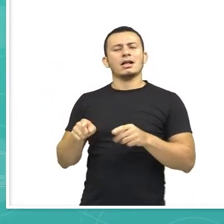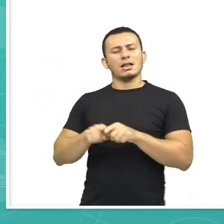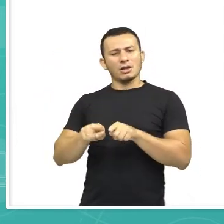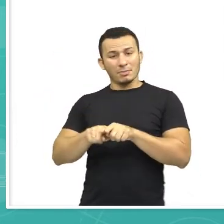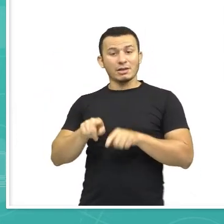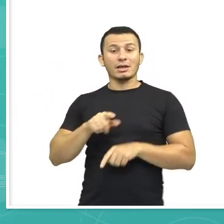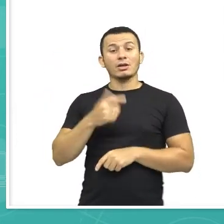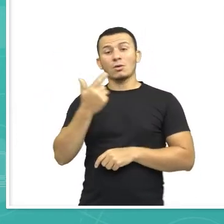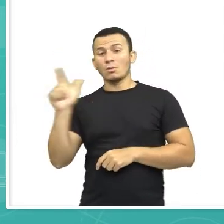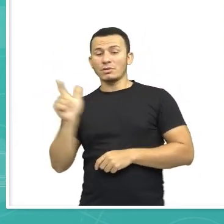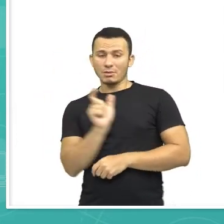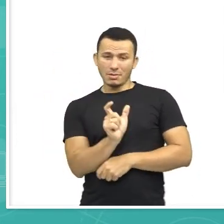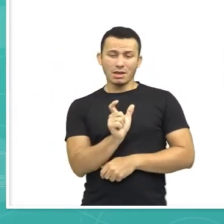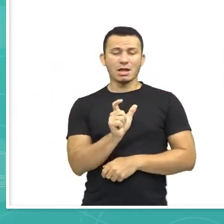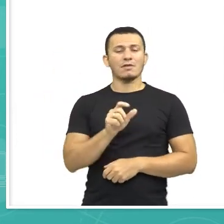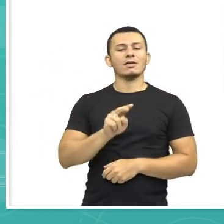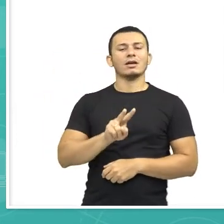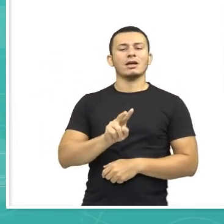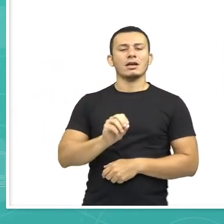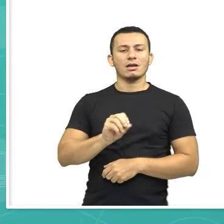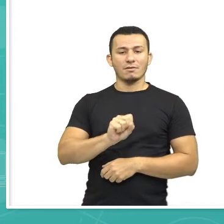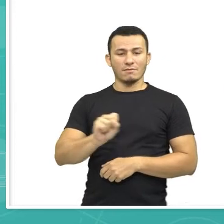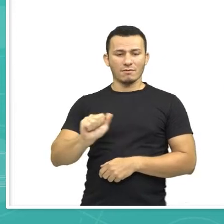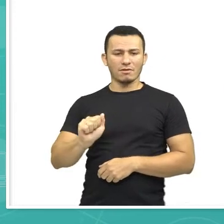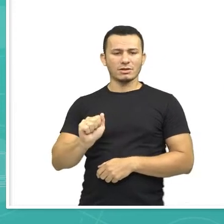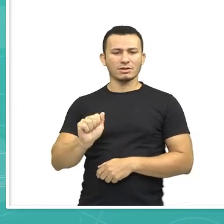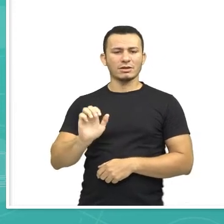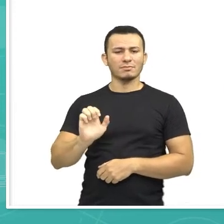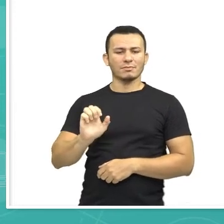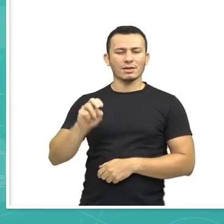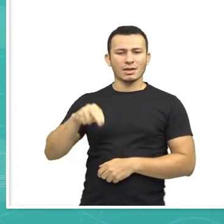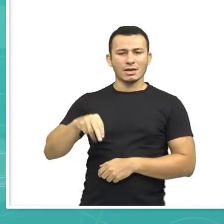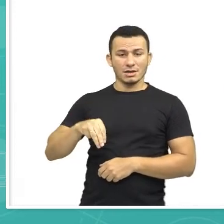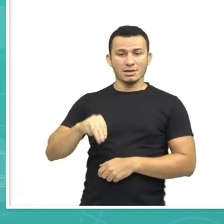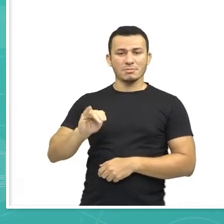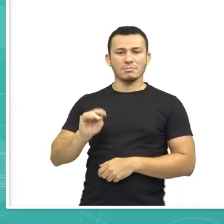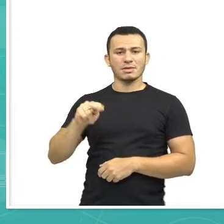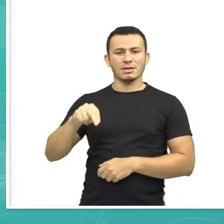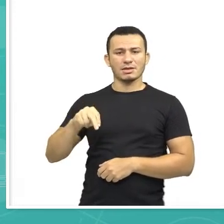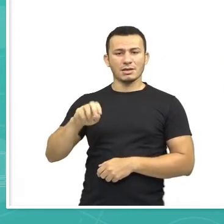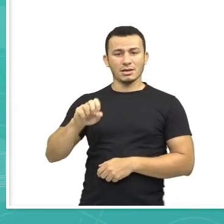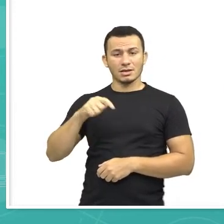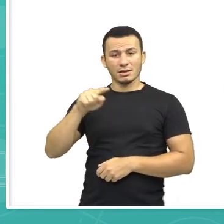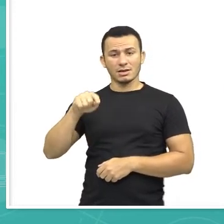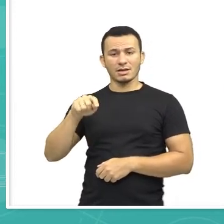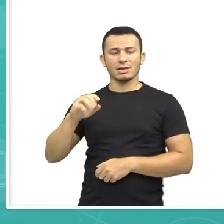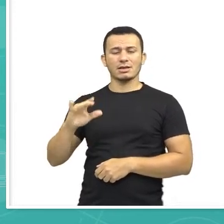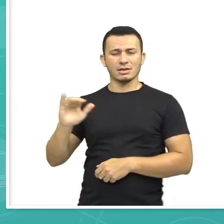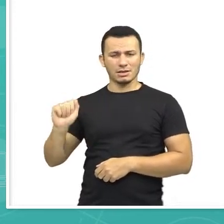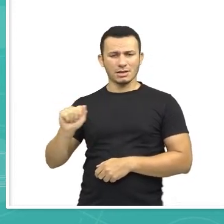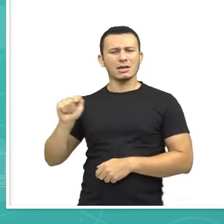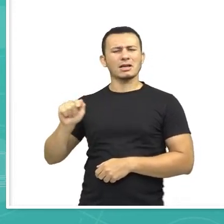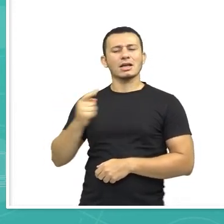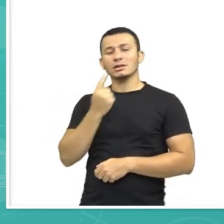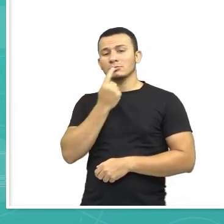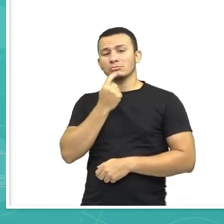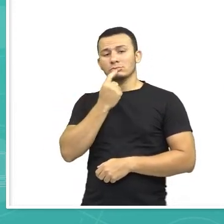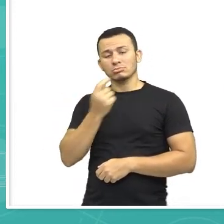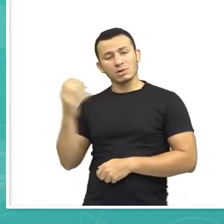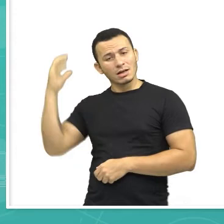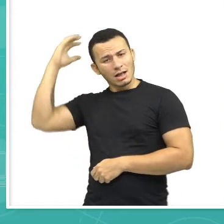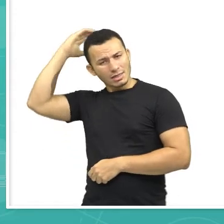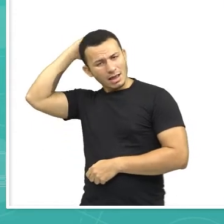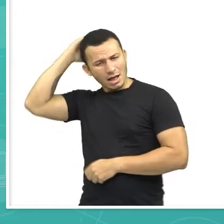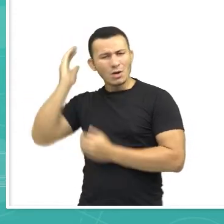Vossa Eminência para cardeais, Vossa Excelência, aqui você pode utilizar, né? São para altas autoridades